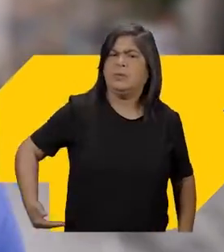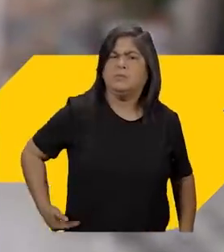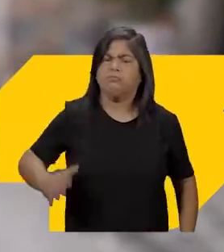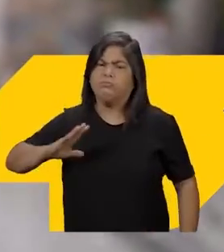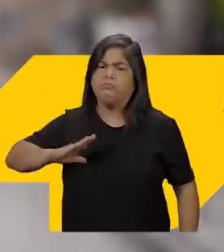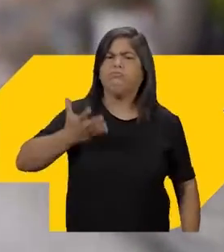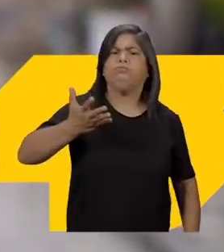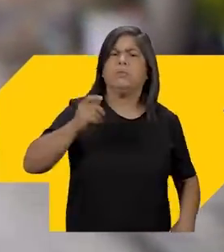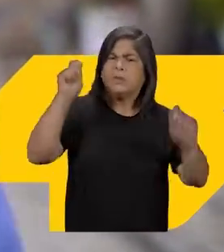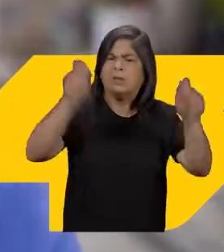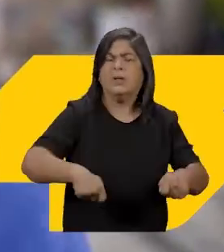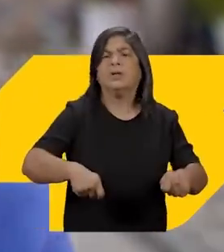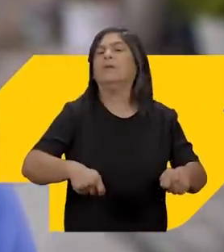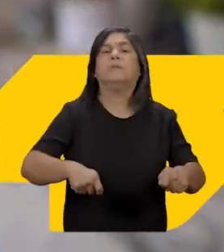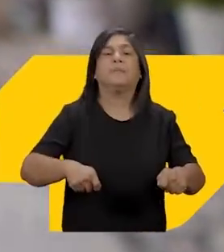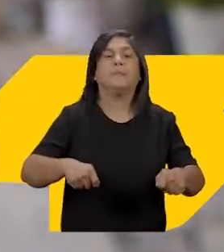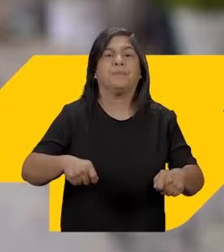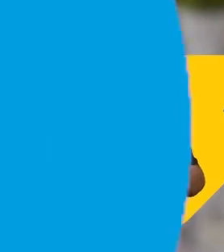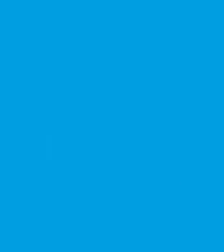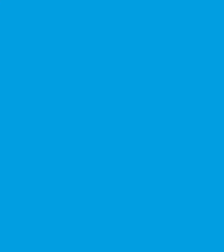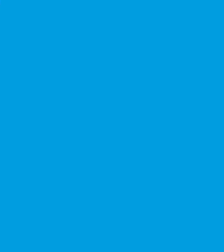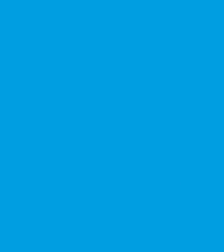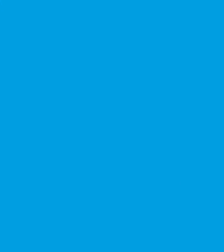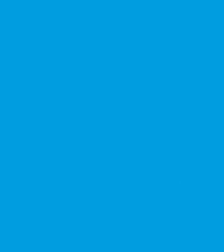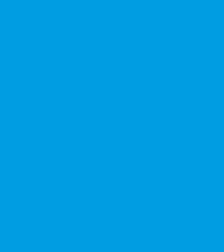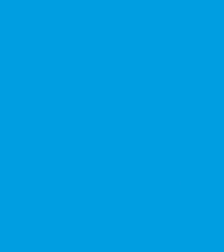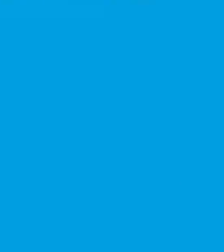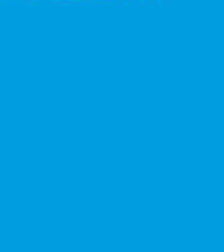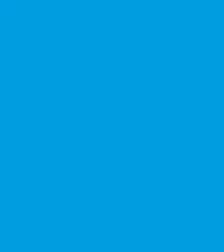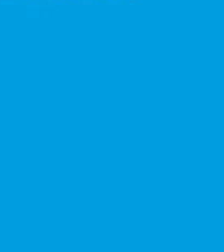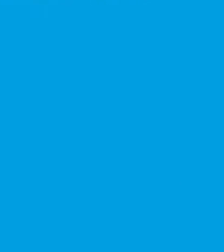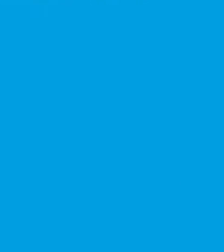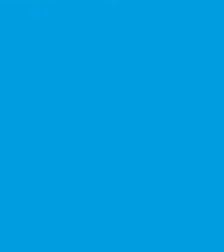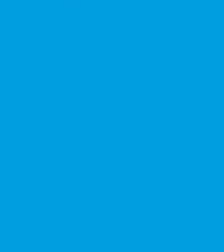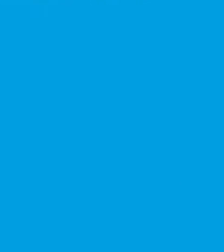Falta um governador com coragem para fazer. Agora é Pedro 45!